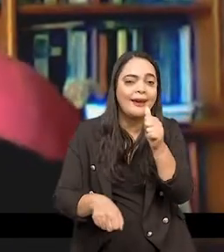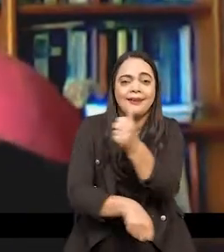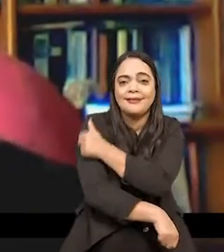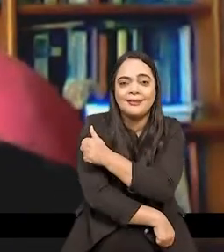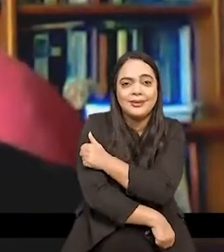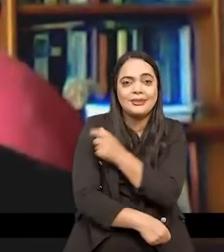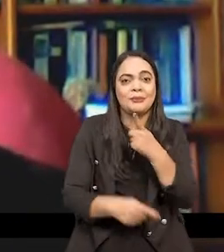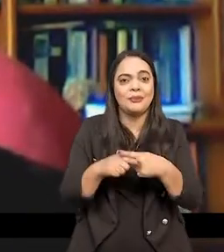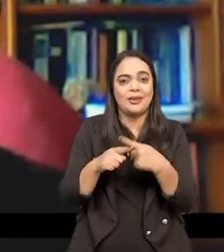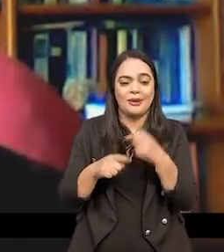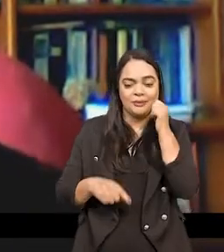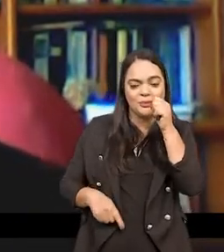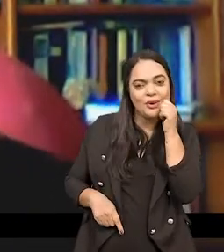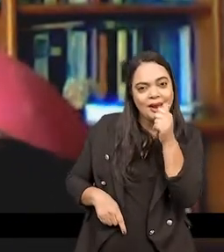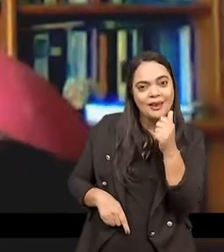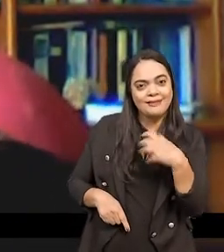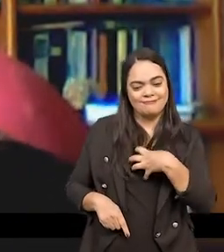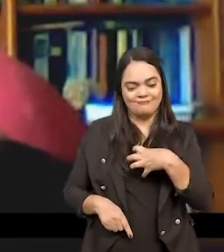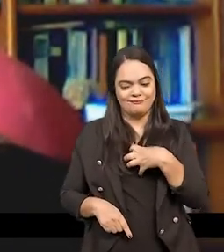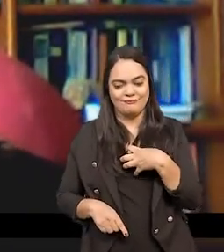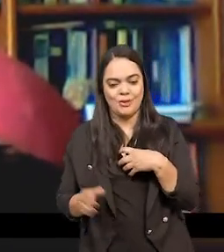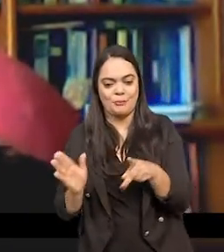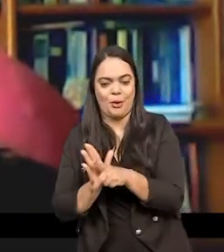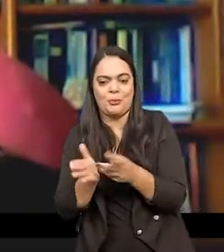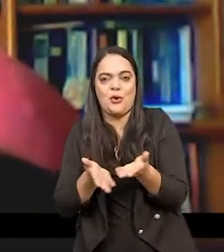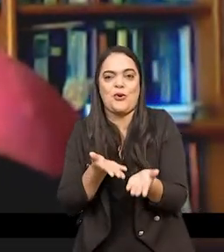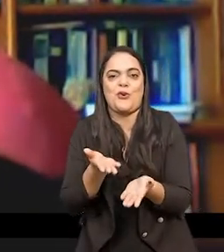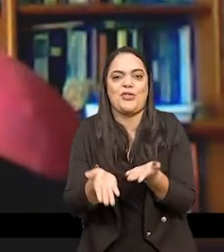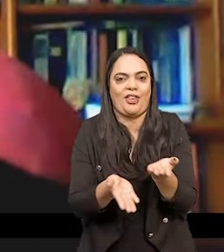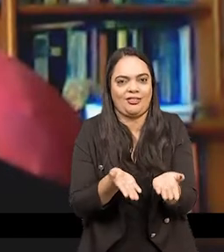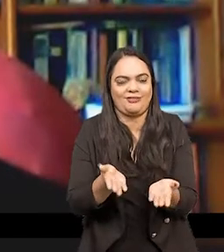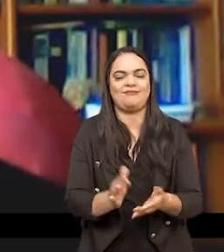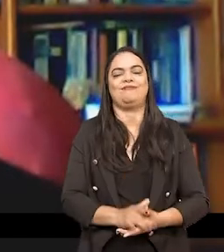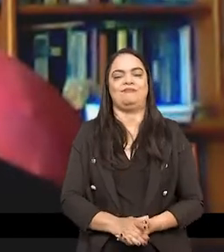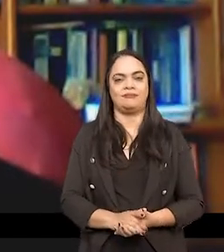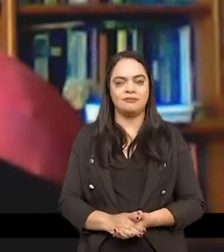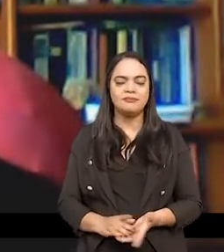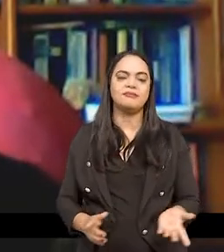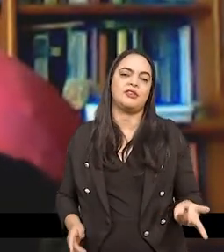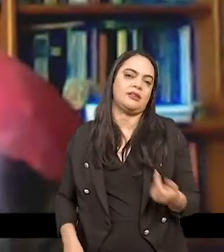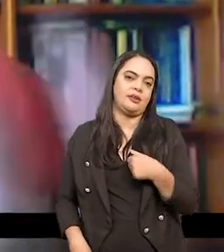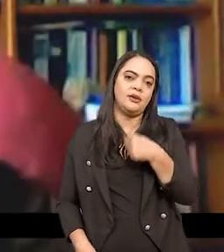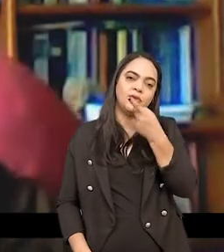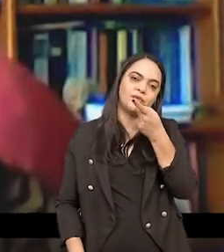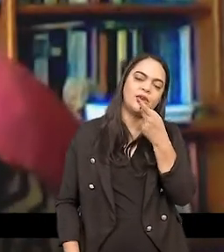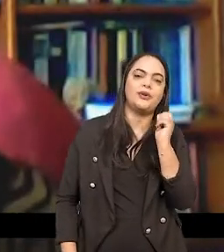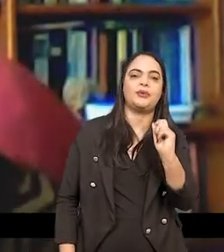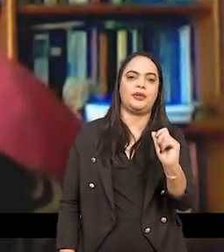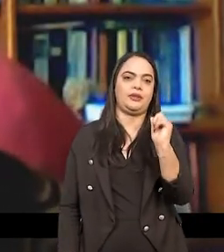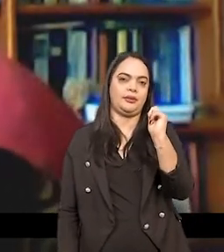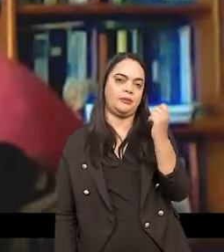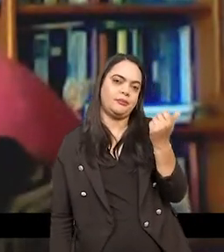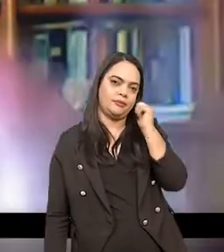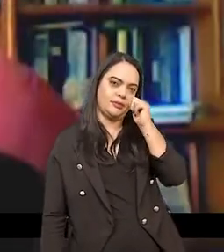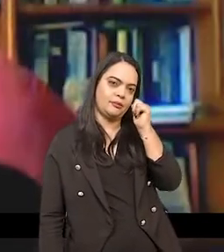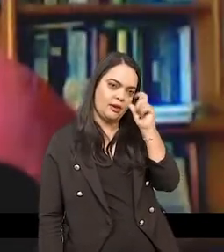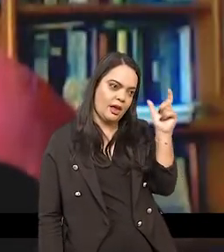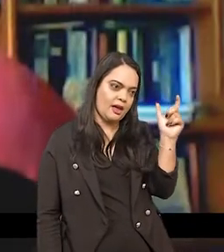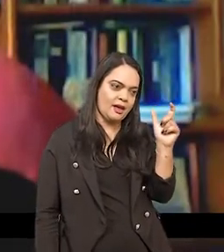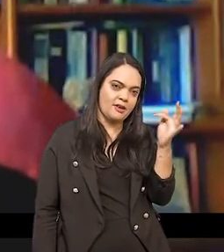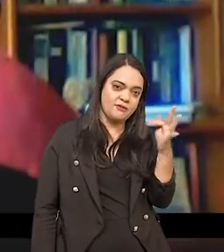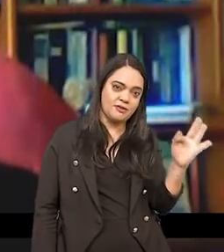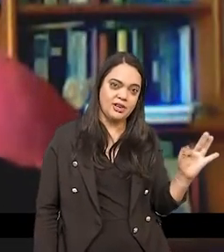cuidado. Então, quando eu falo essas figuras icônicas, né, pego o caso da França, para dizer que a Marianne é o